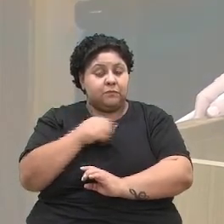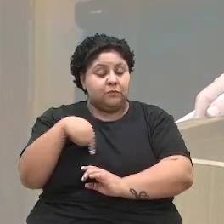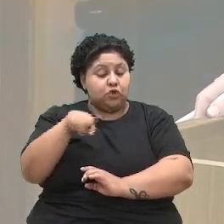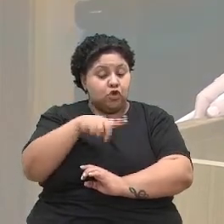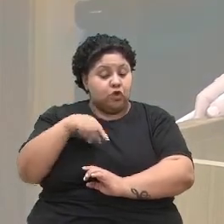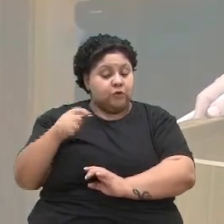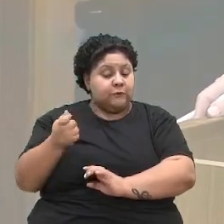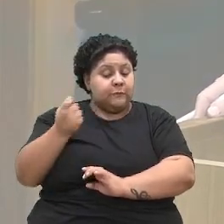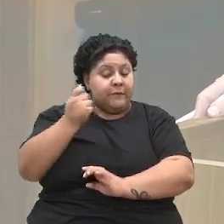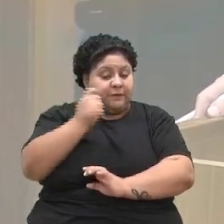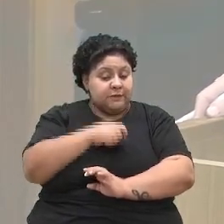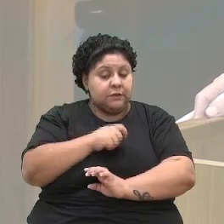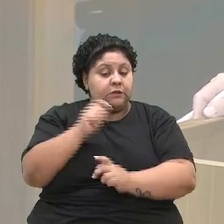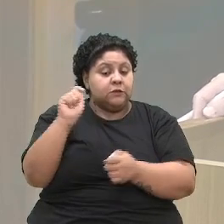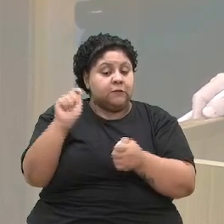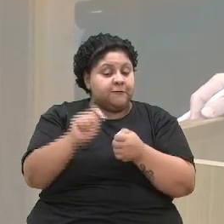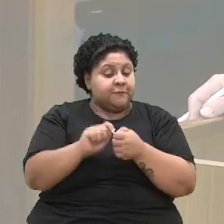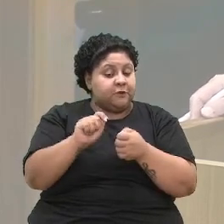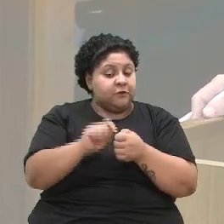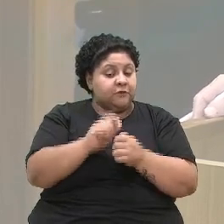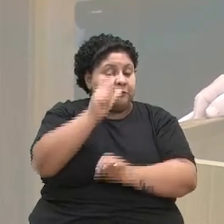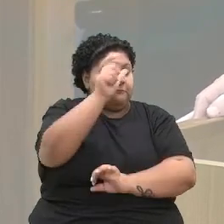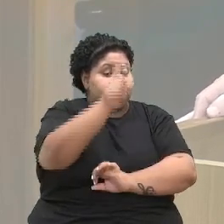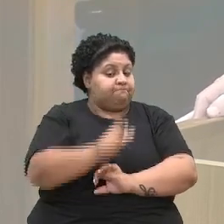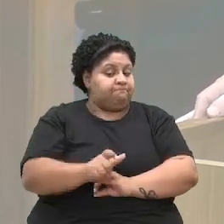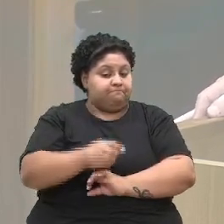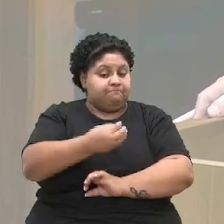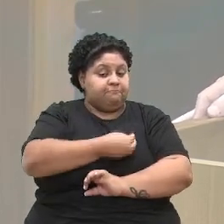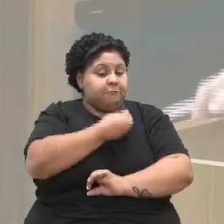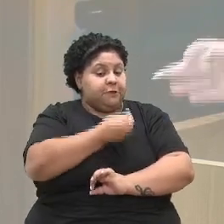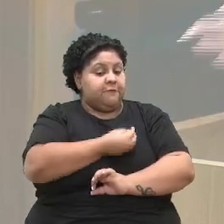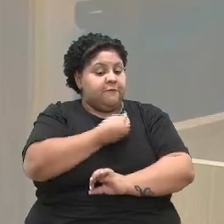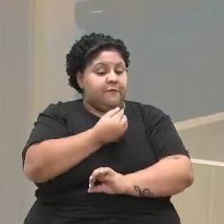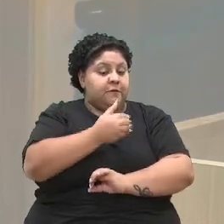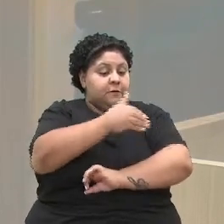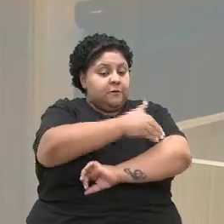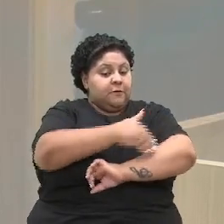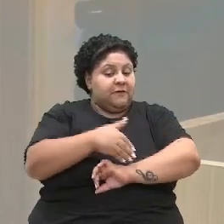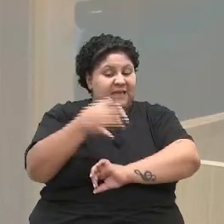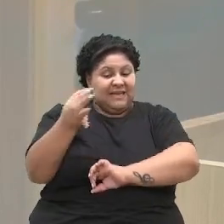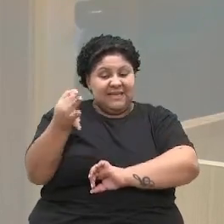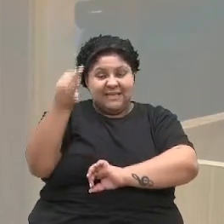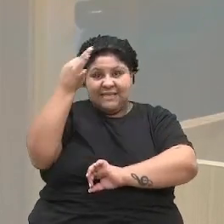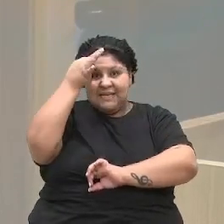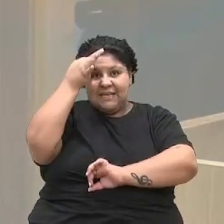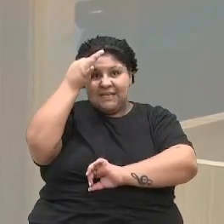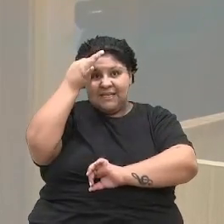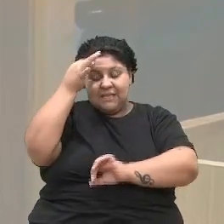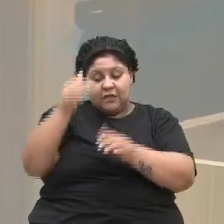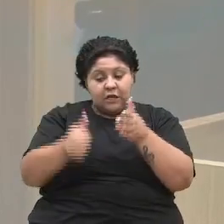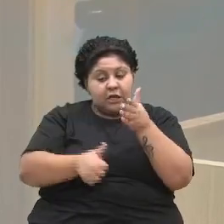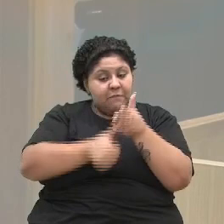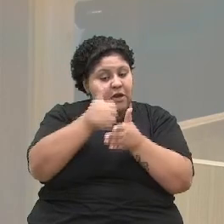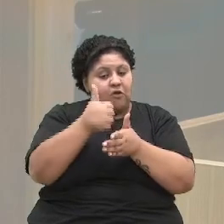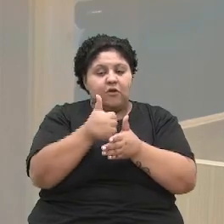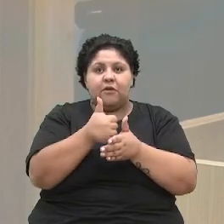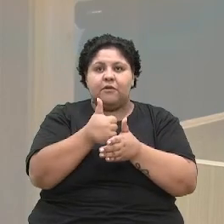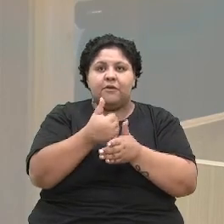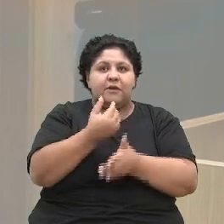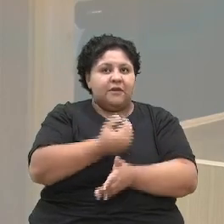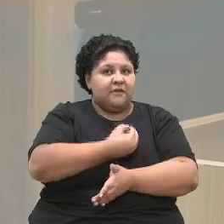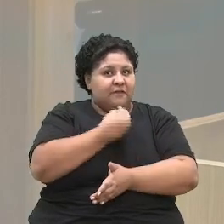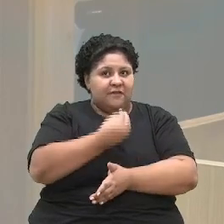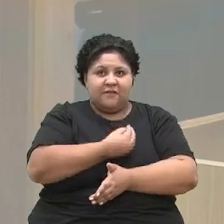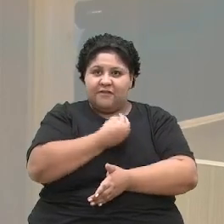precisamos fazer com que estas pessoas que vivem em situação de rua compreendam que a melhor situação de vida delas não